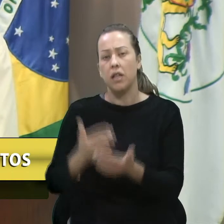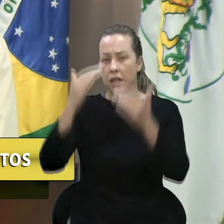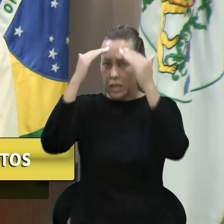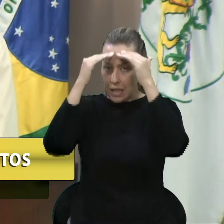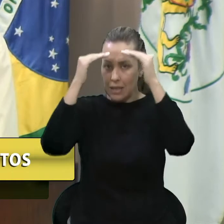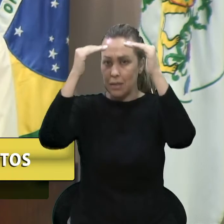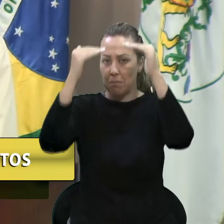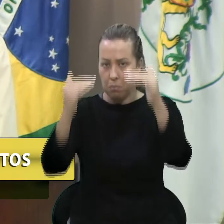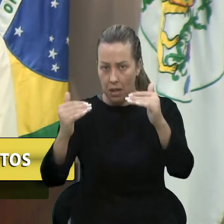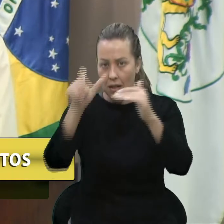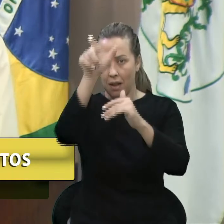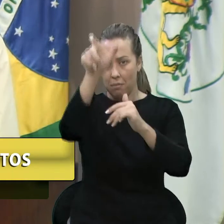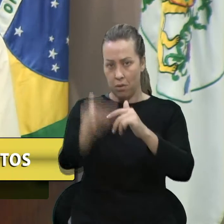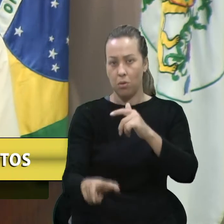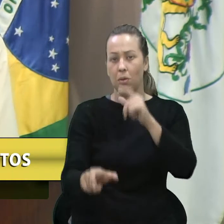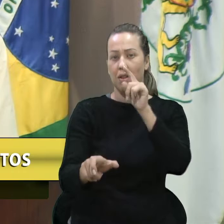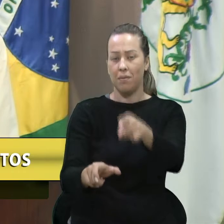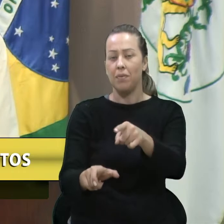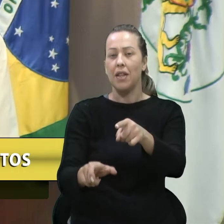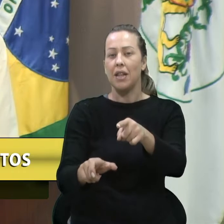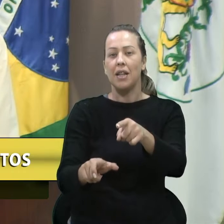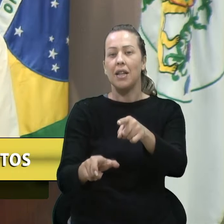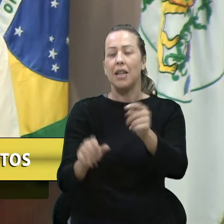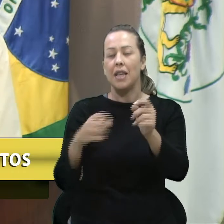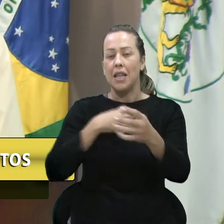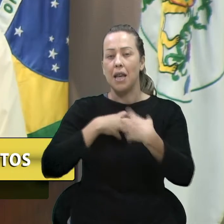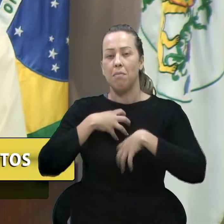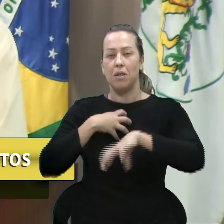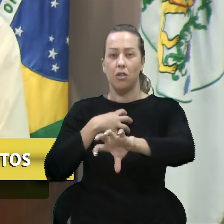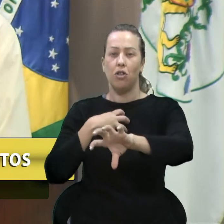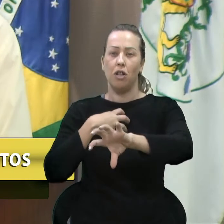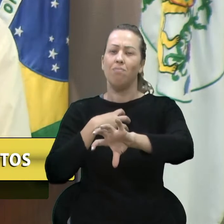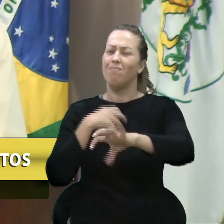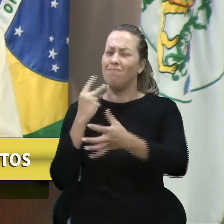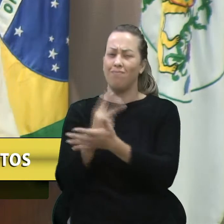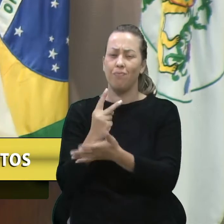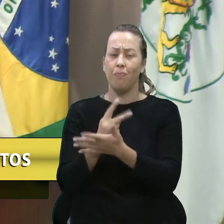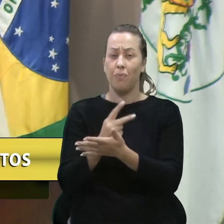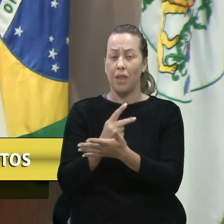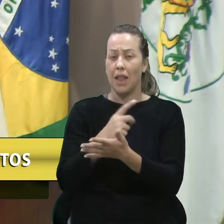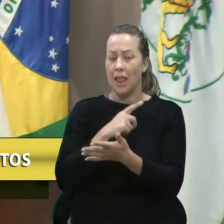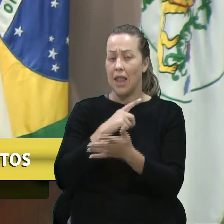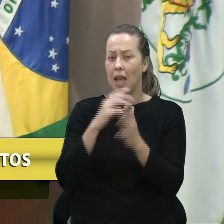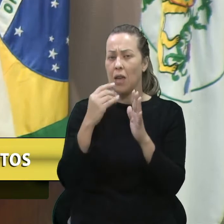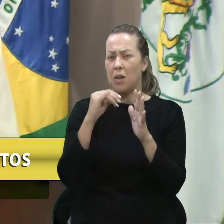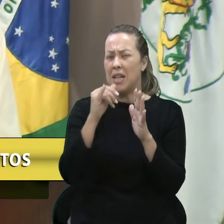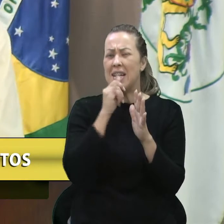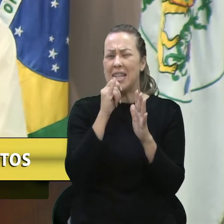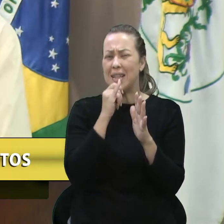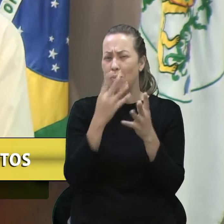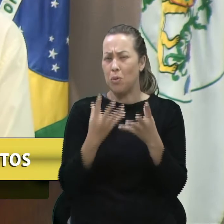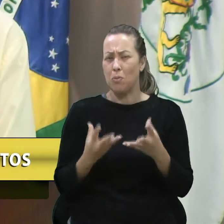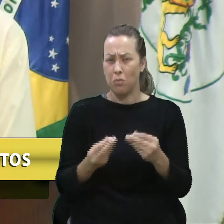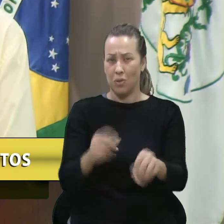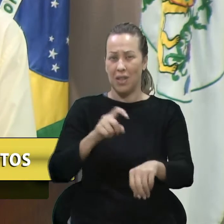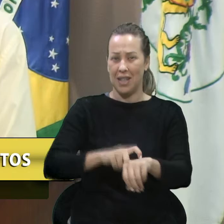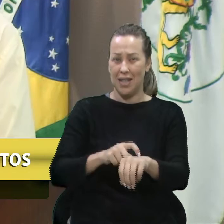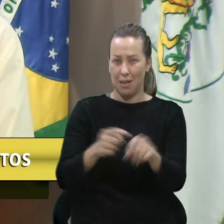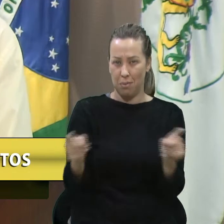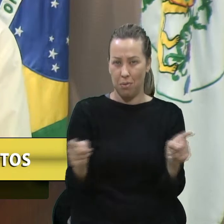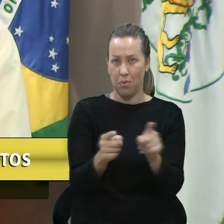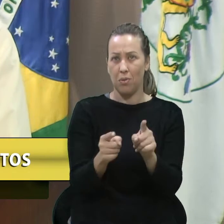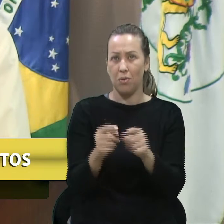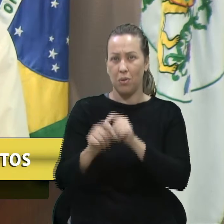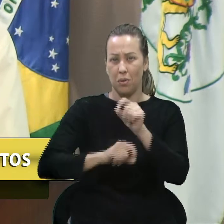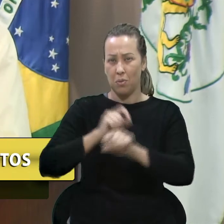respeito e principalmente da empatia. Eu cito alguns exemplos, eu tenho vários exemplos, mas devido ao tempo, como